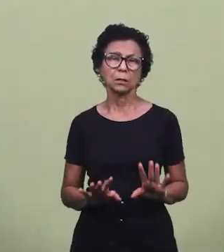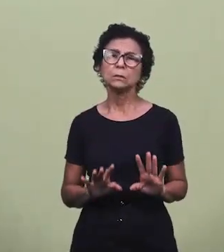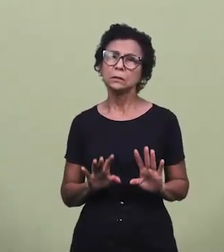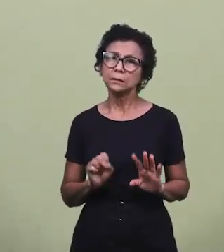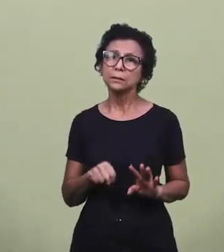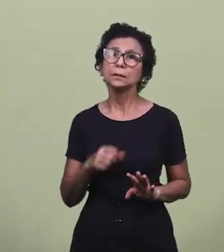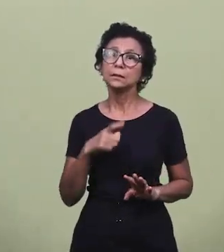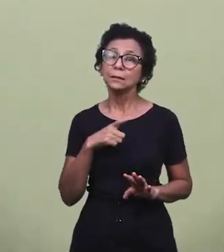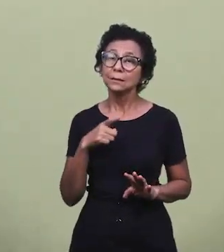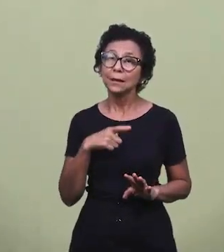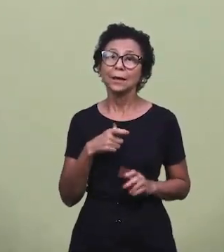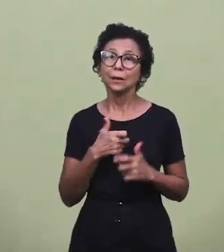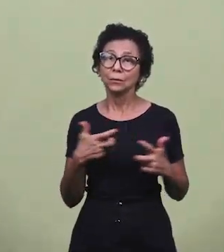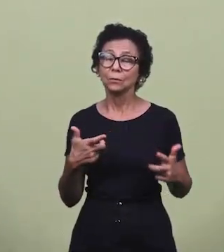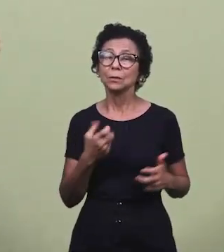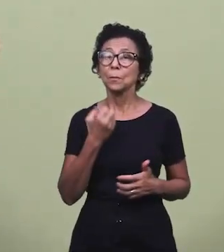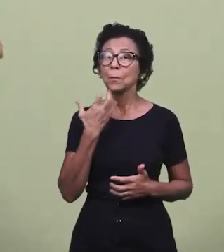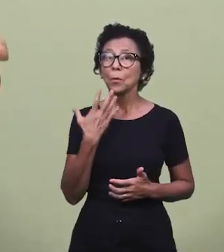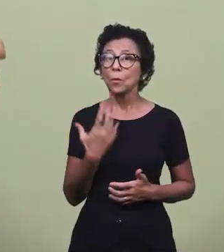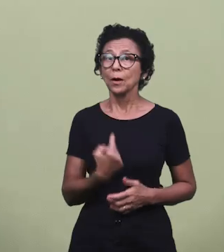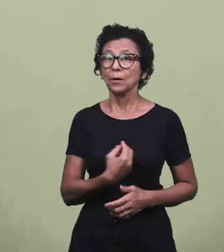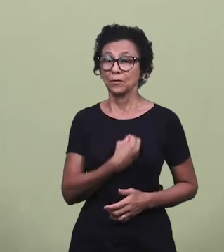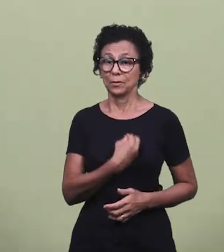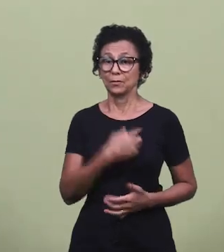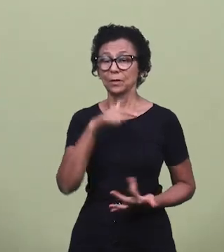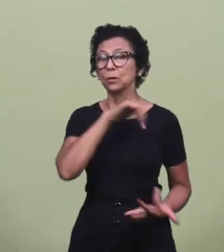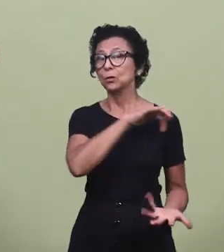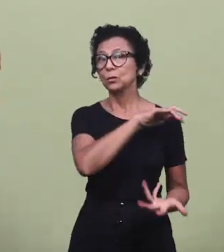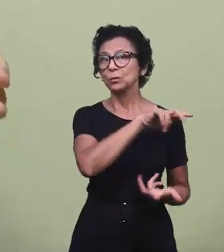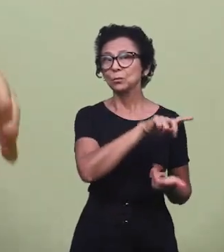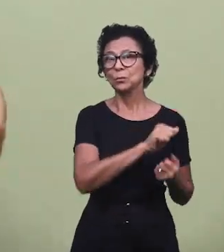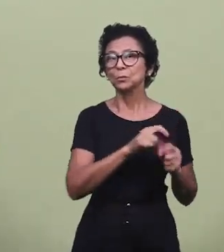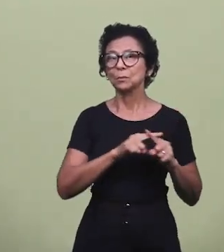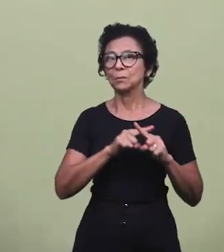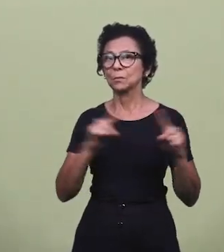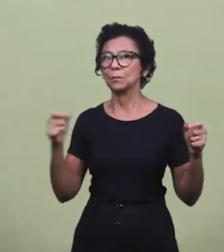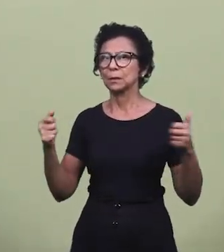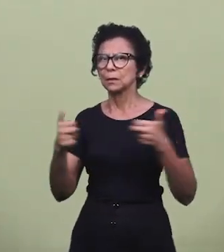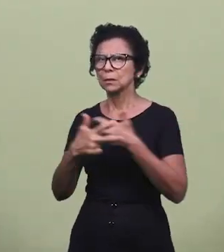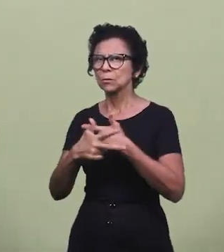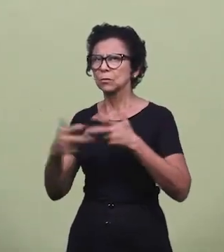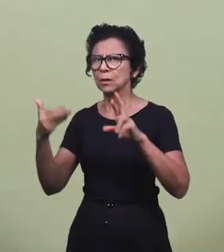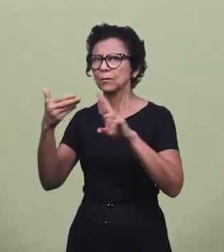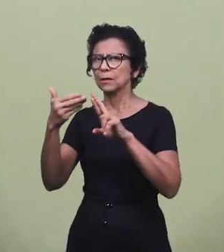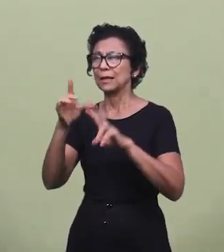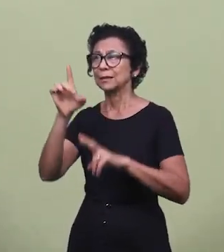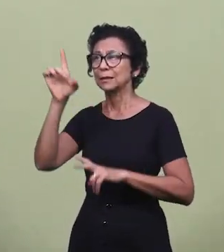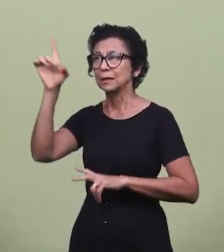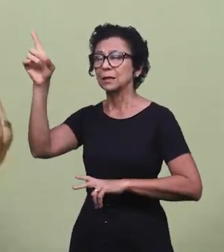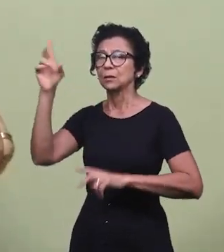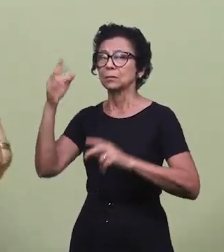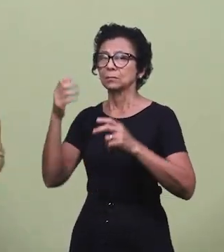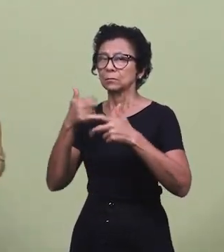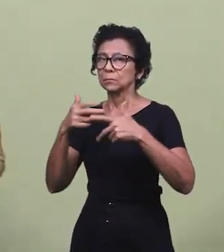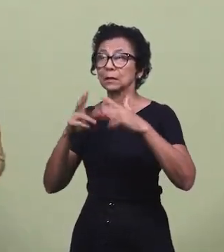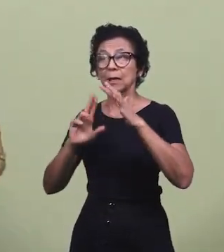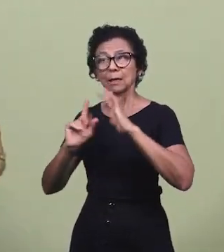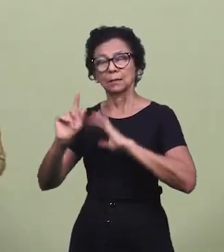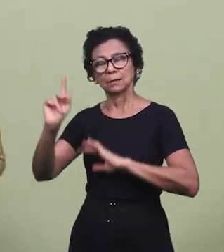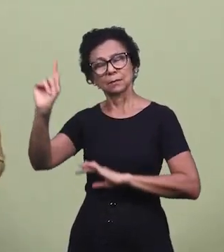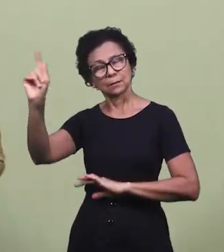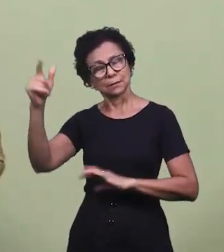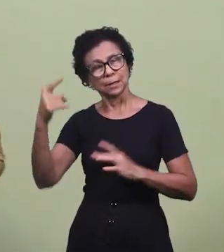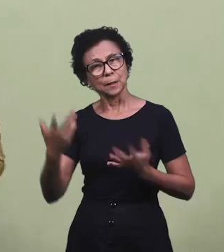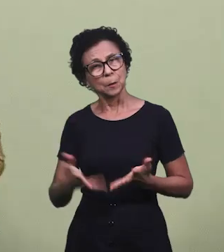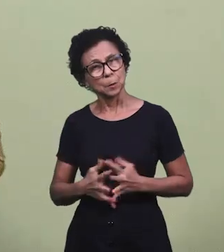viver nesse mundo, mas quando estamos falando das coisas de Deus, da eternidade, nós temos de pegar o